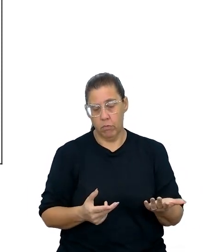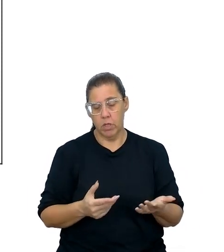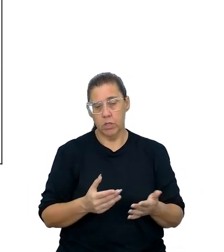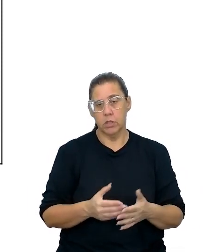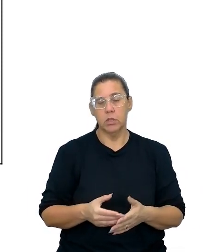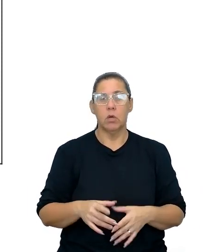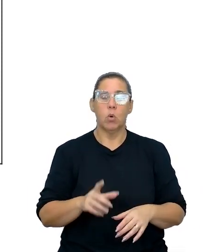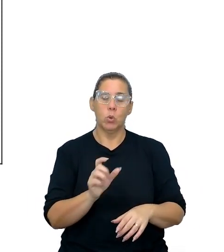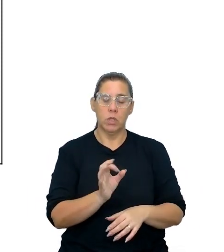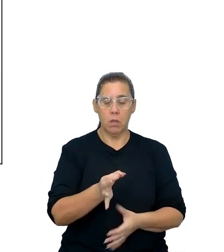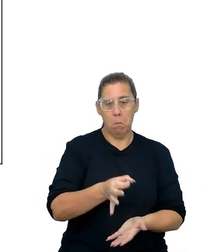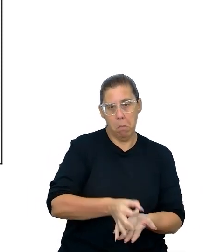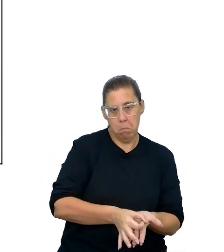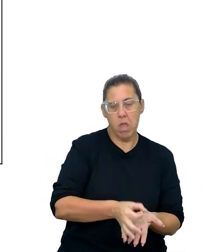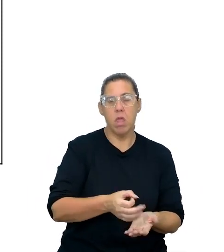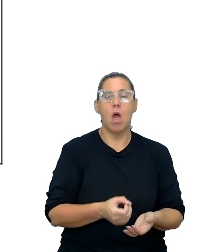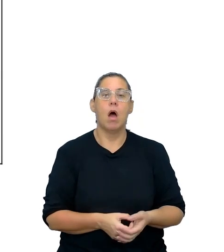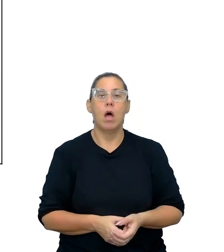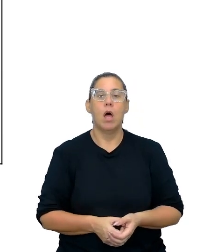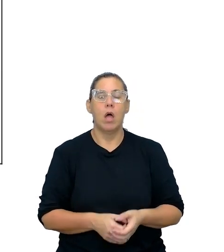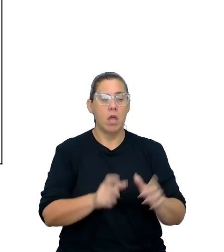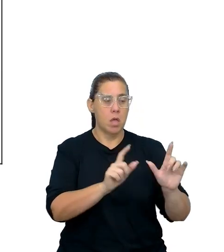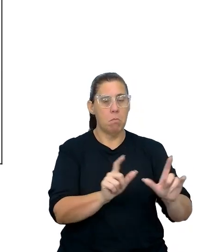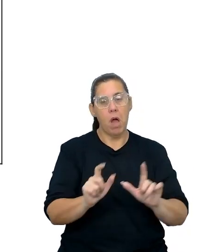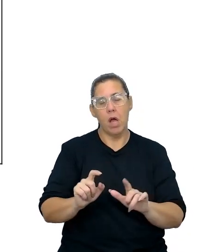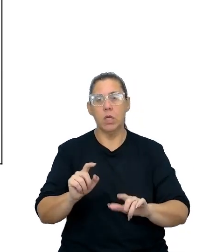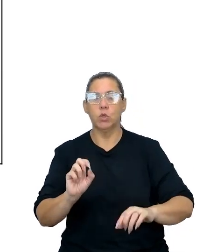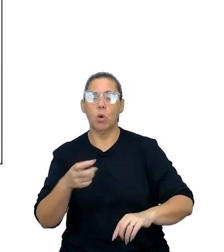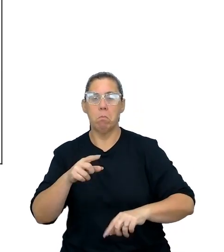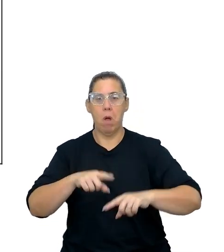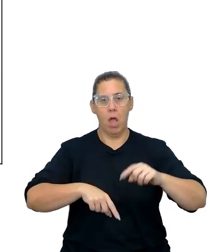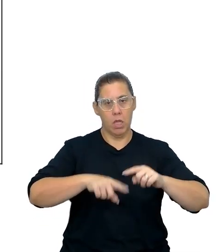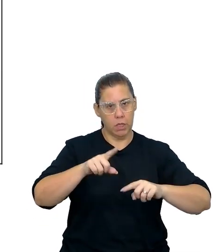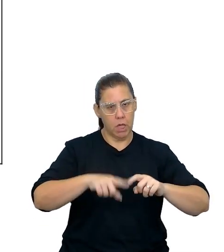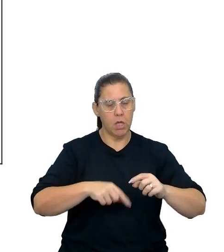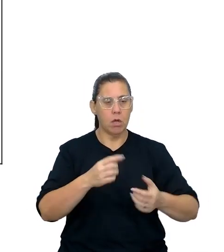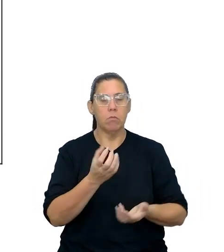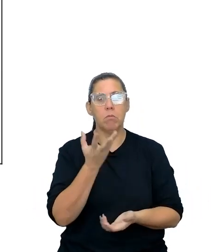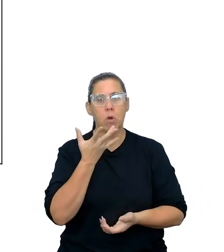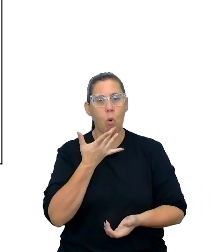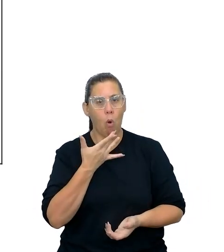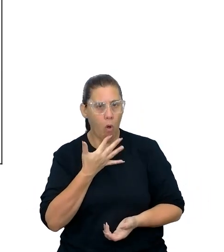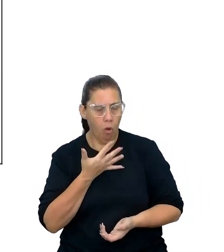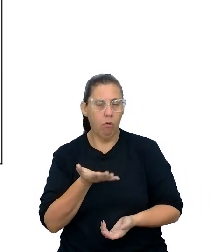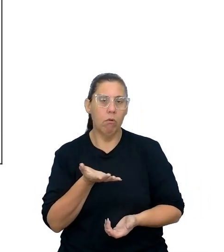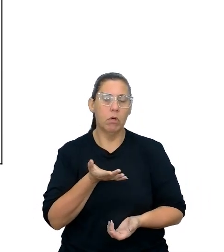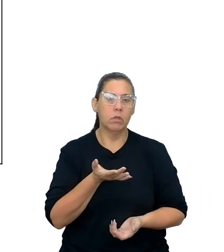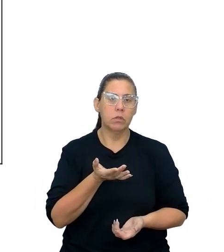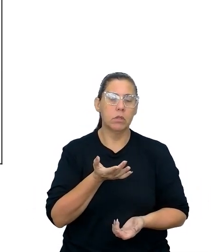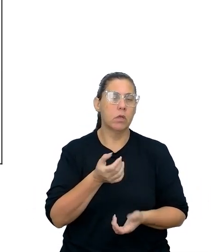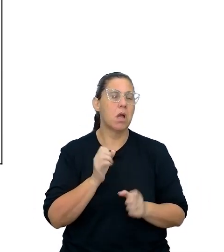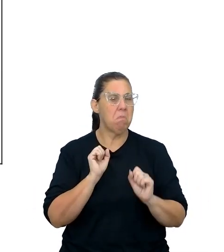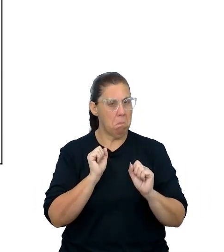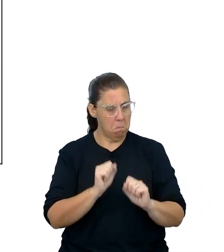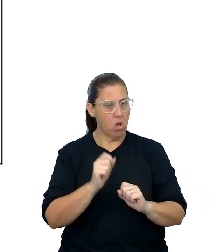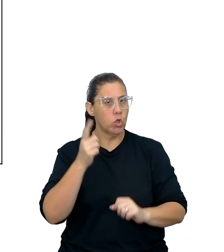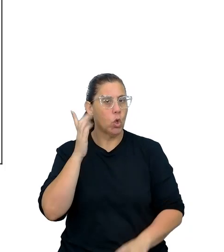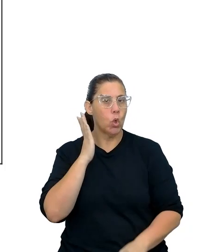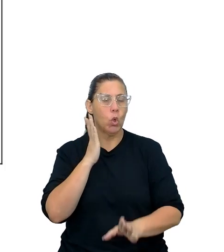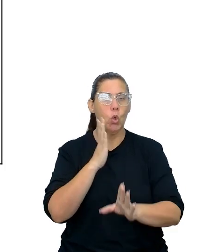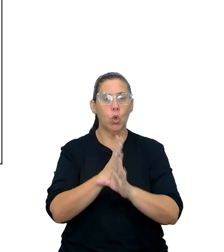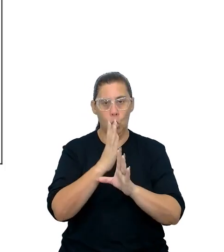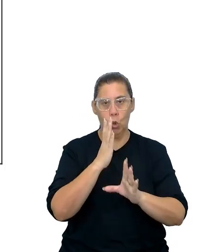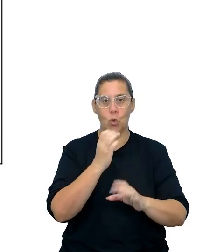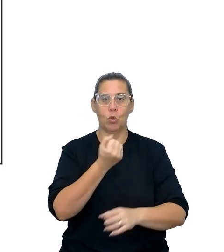como tampinhas, imagens, ou mesmo materiais de contagem, né, e para que possa resolver as